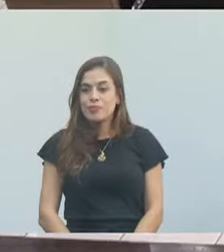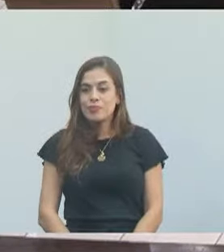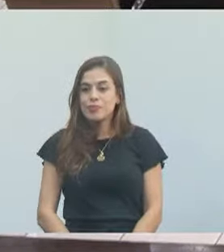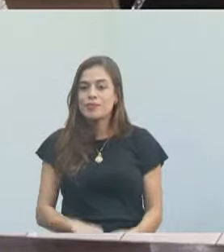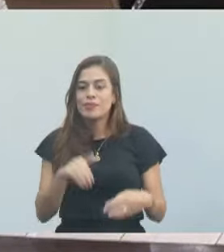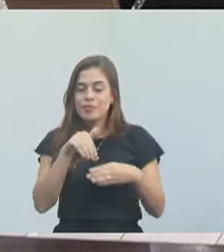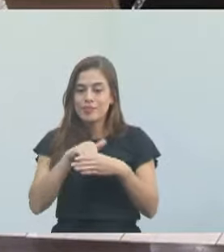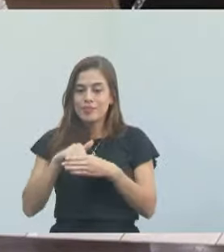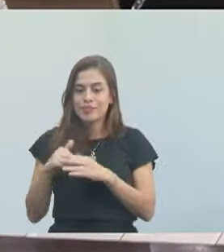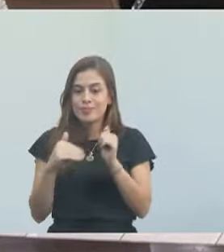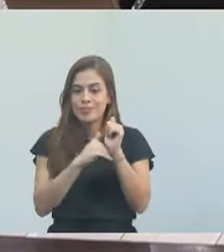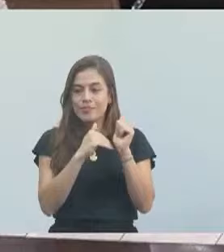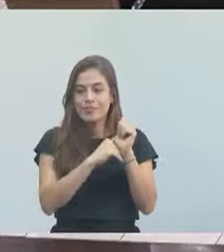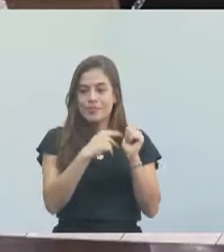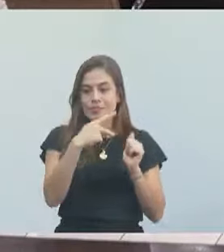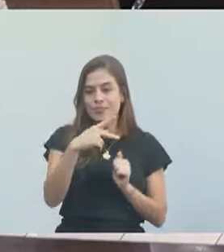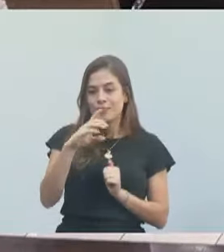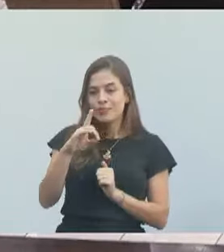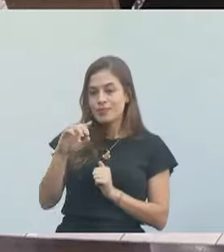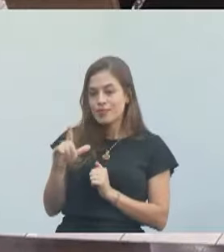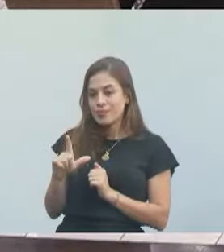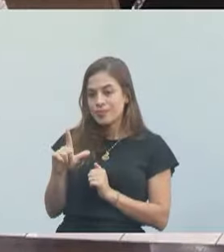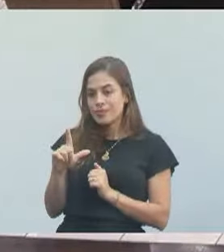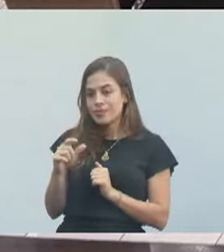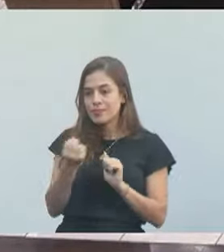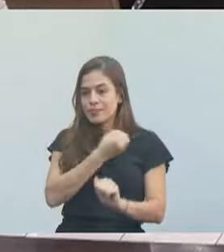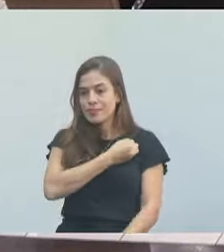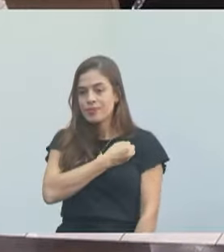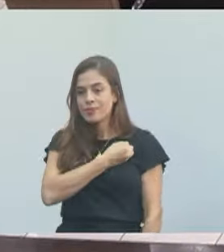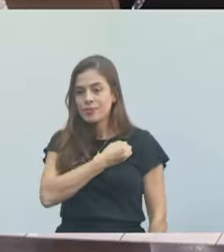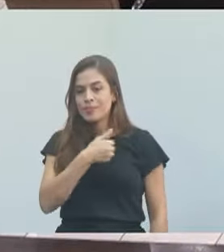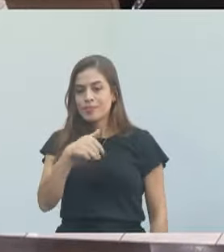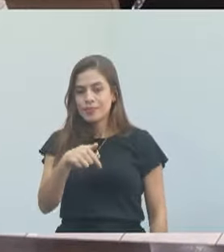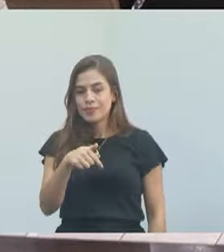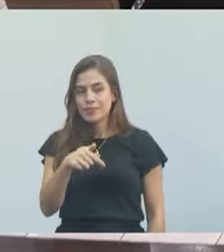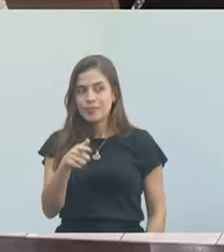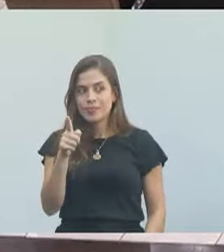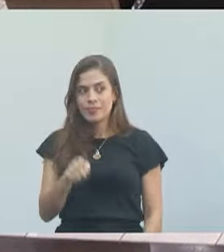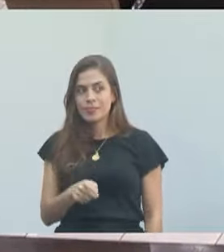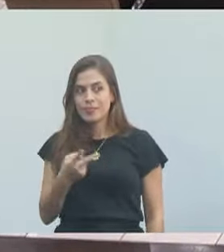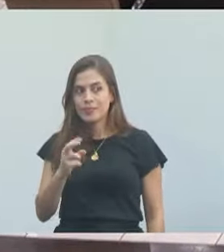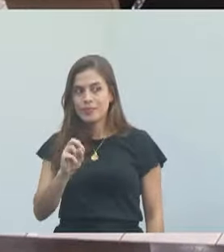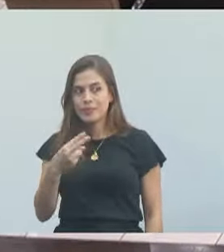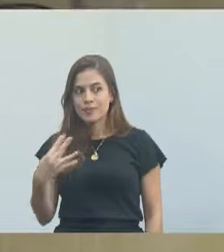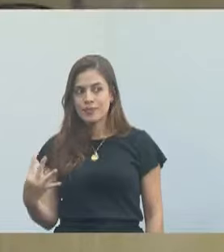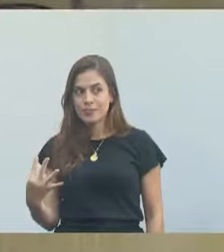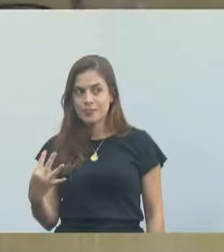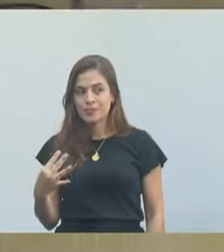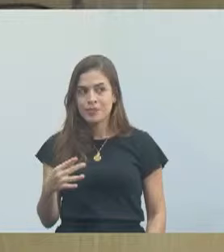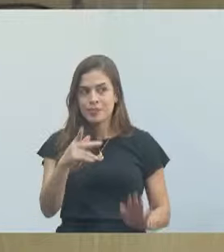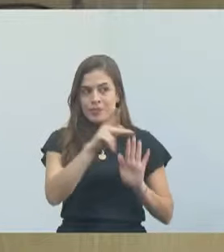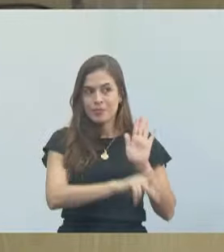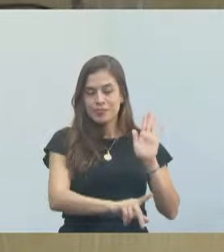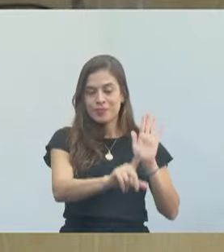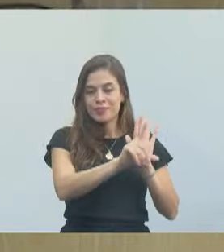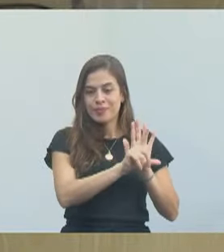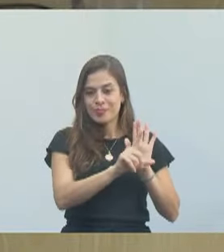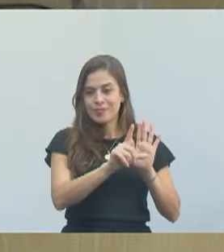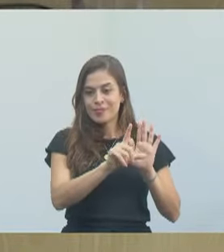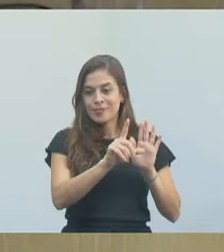Votação secreta do PDL número 7/24. Projeto de decreto